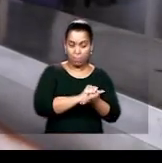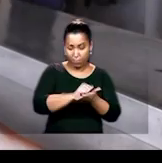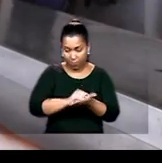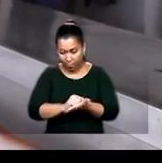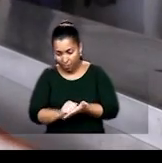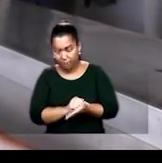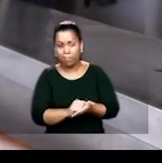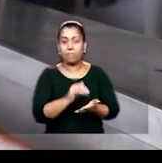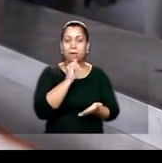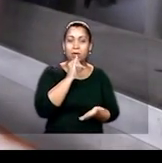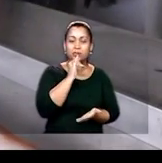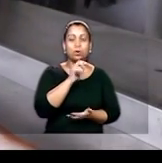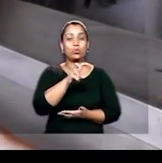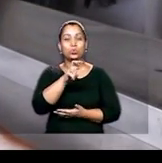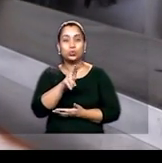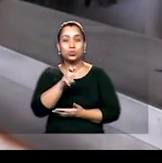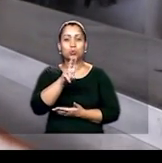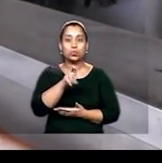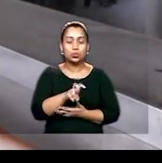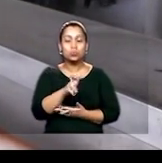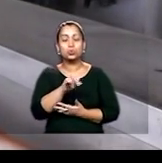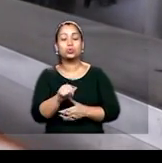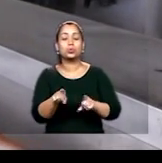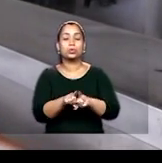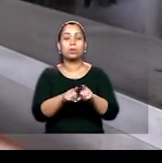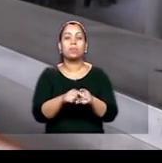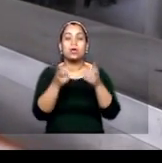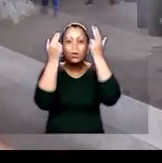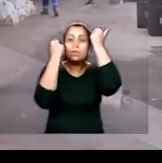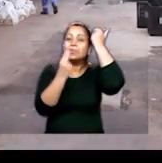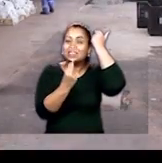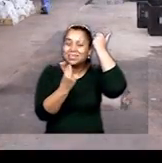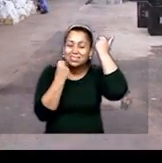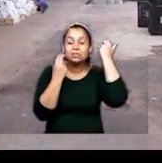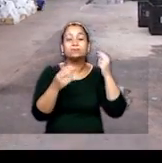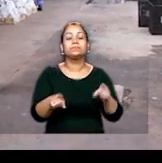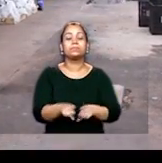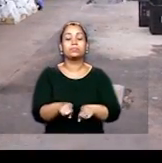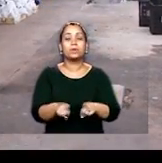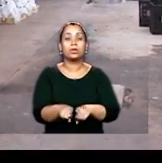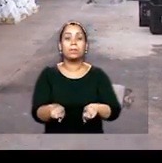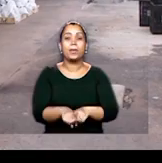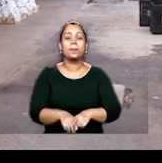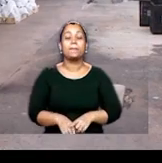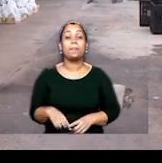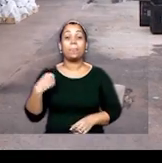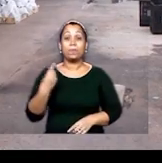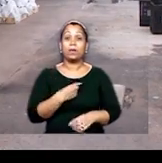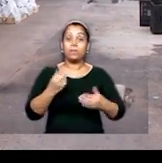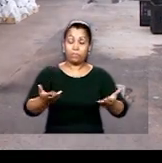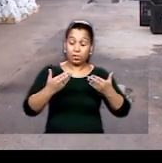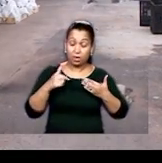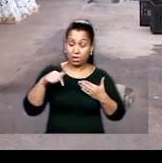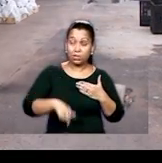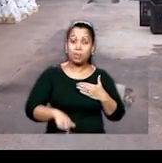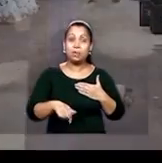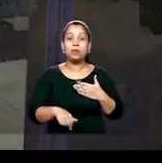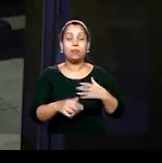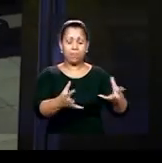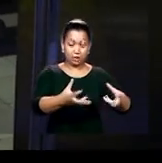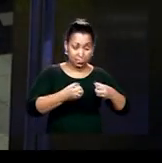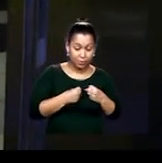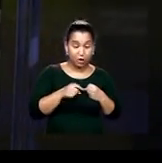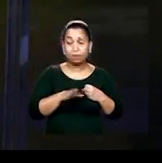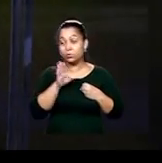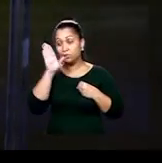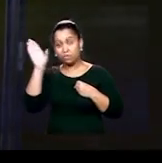que é um chuchu, uma cenoura, uma abobrinha. Eu fico aqui no recebimento dos supermercados, depois eu vou